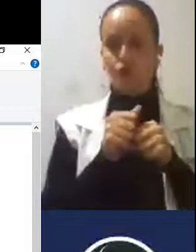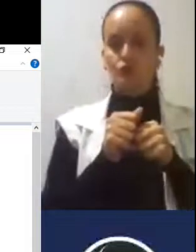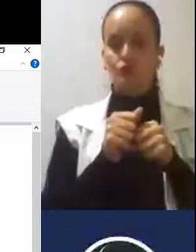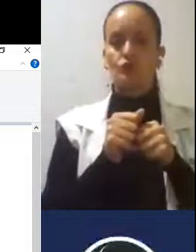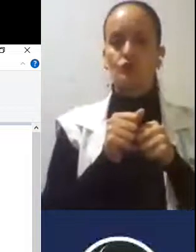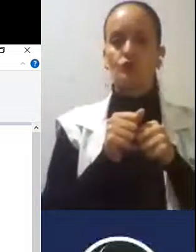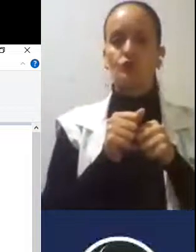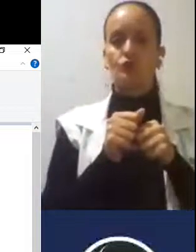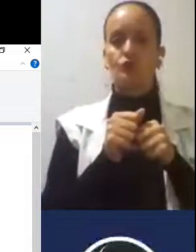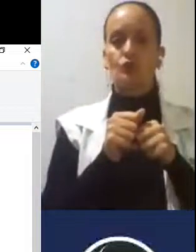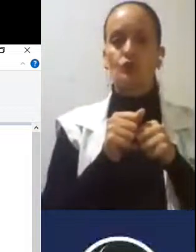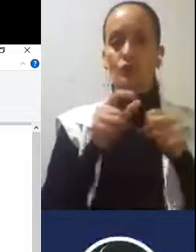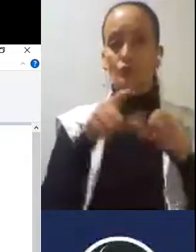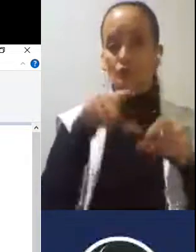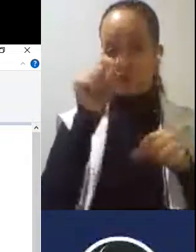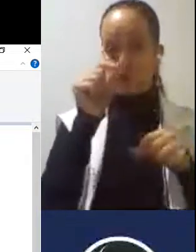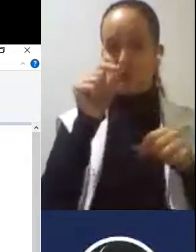ó.